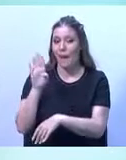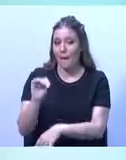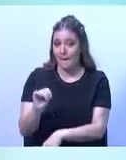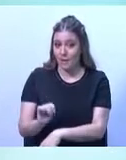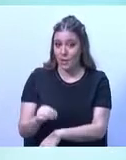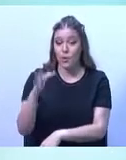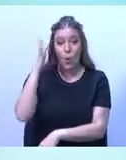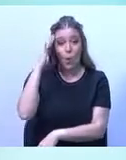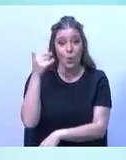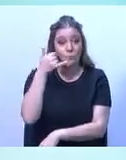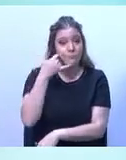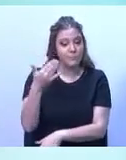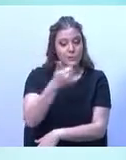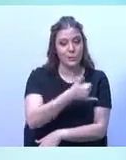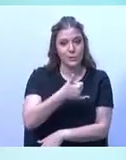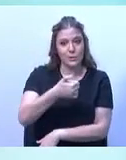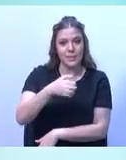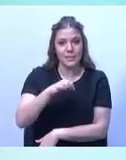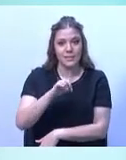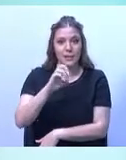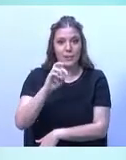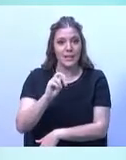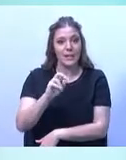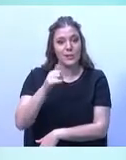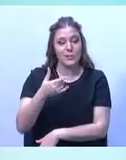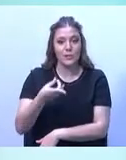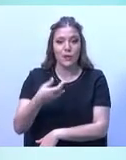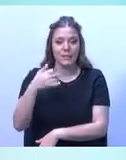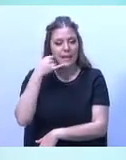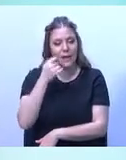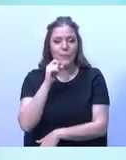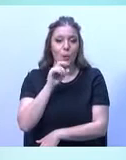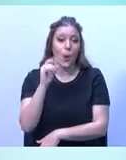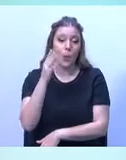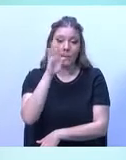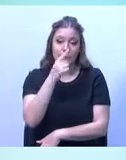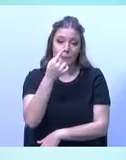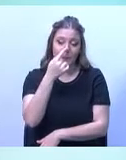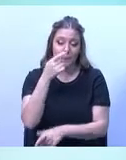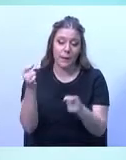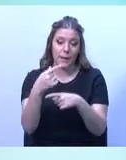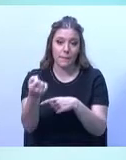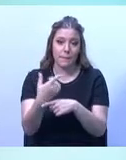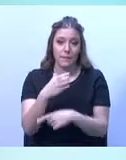O número de telefone disponível é o 22-508-3297, para o qual deve ligar, ou, se preferir, o endereço de e-mail